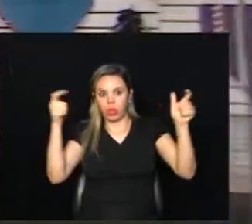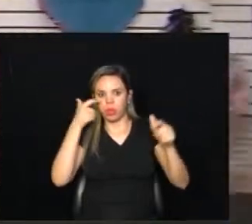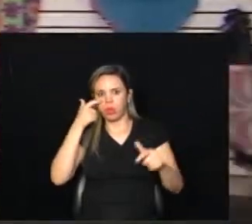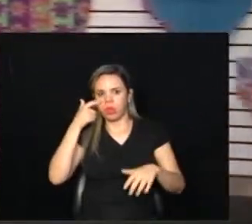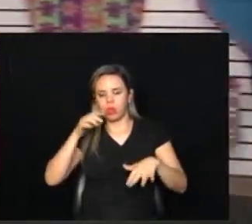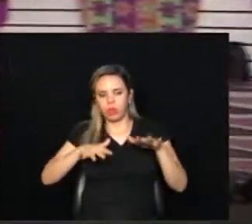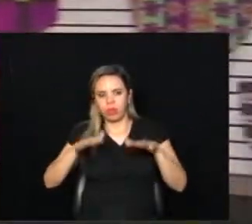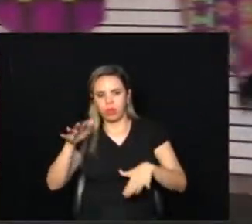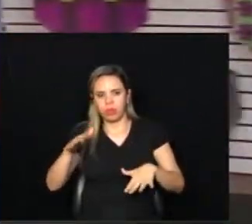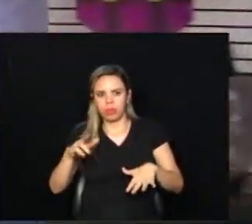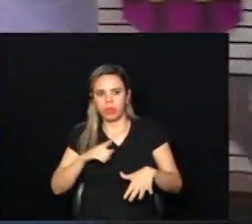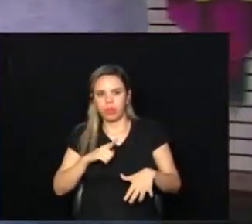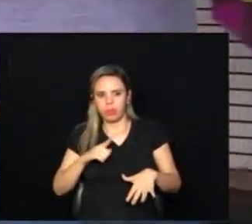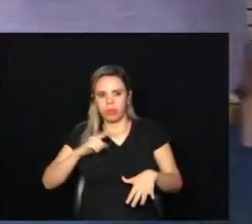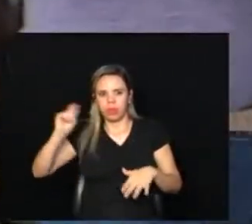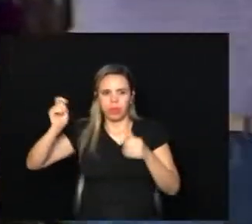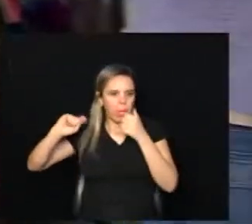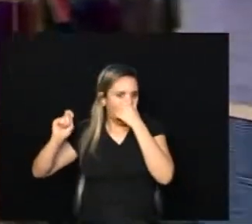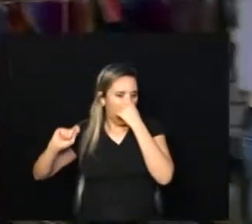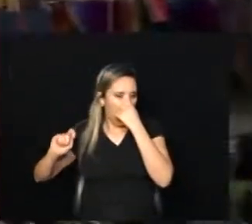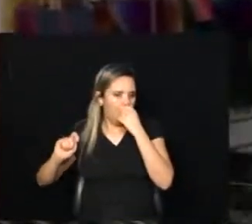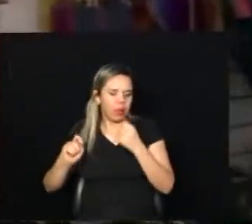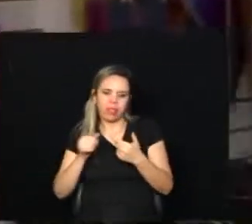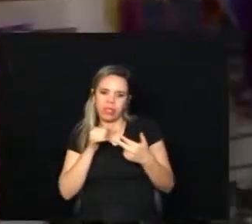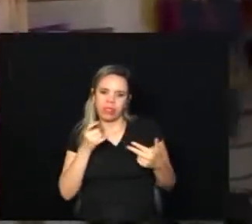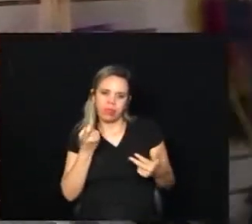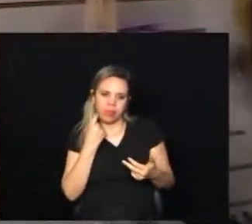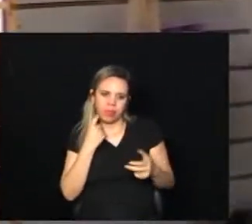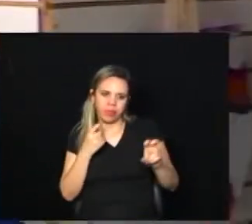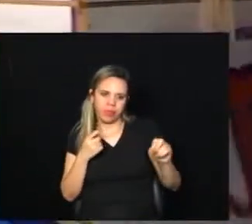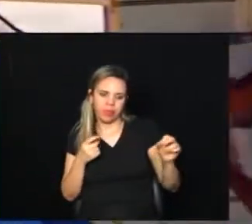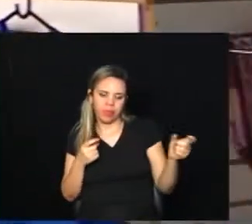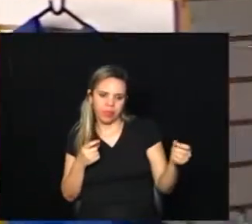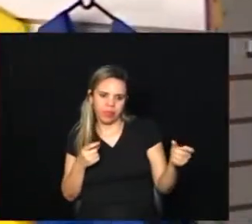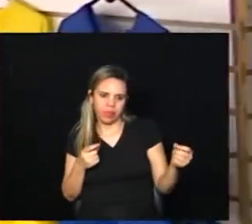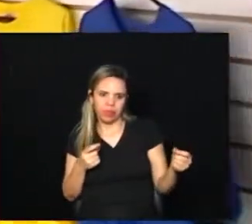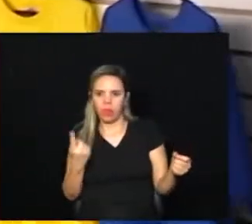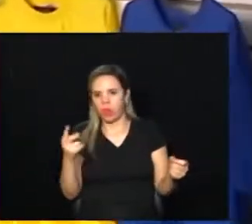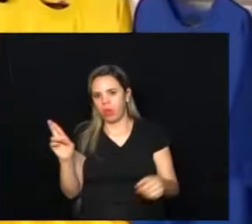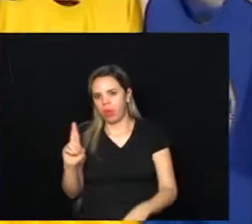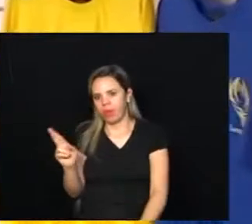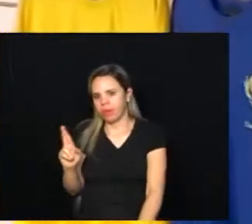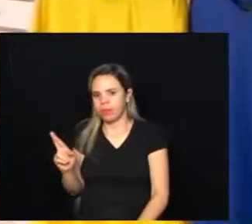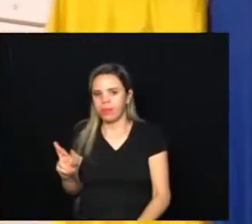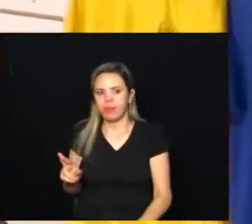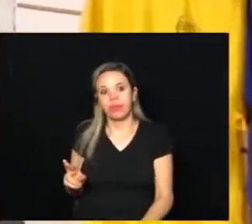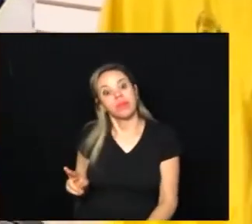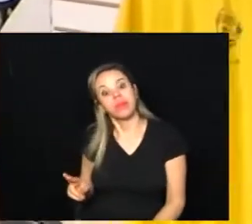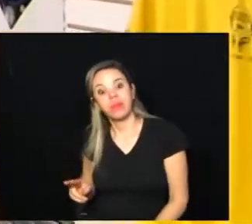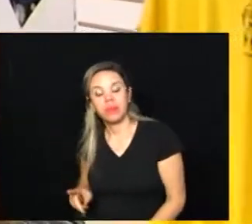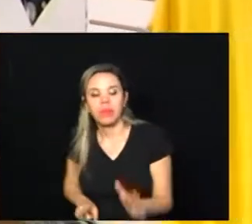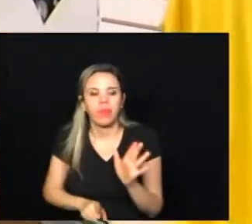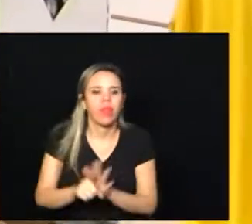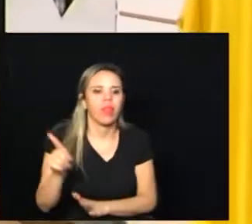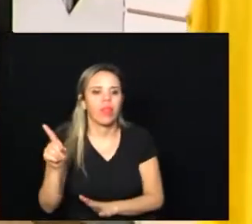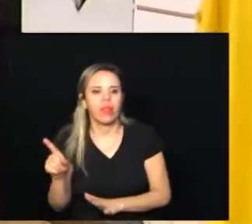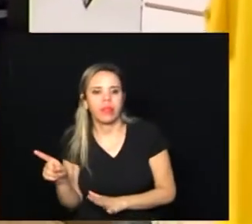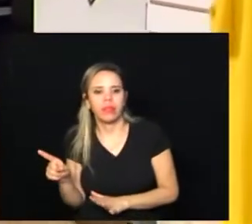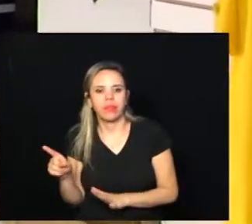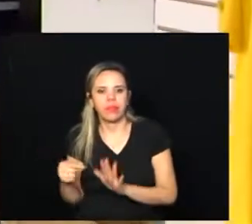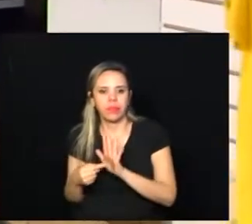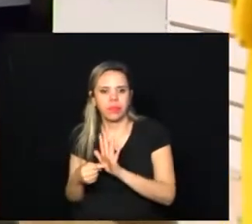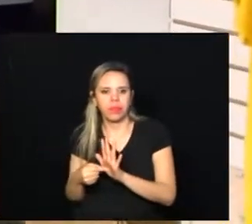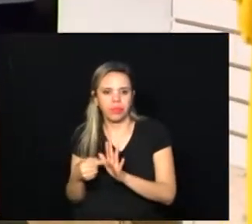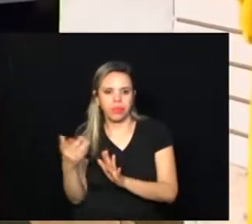maiores. Mas a gente tem pipa, tem peixinhos a partir de 50 centavos, pipa a partir de R$1. Então olha só, isso que eu ia perguntar, o Cristiano tá mostrando